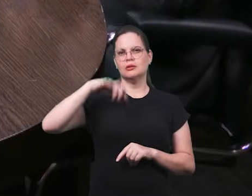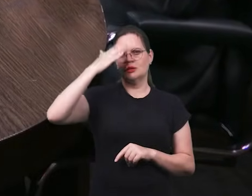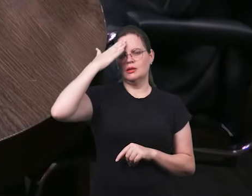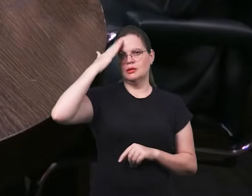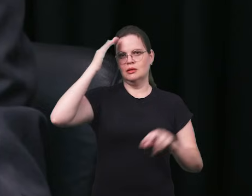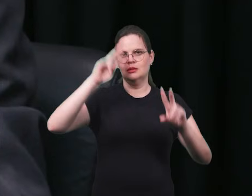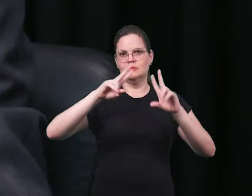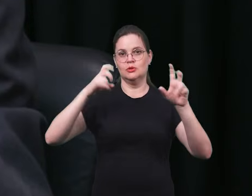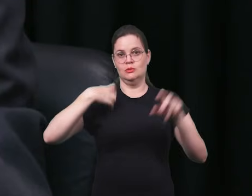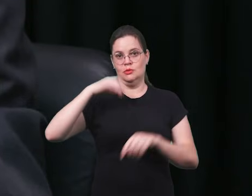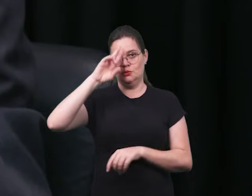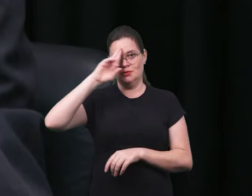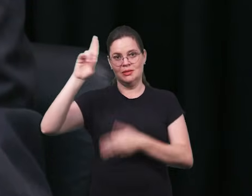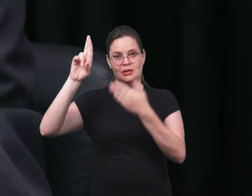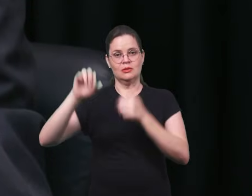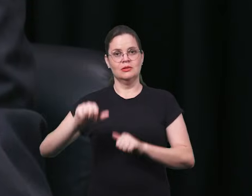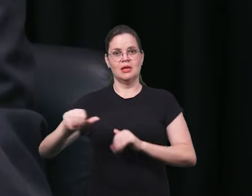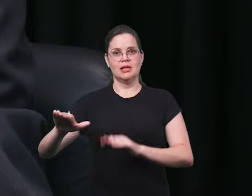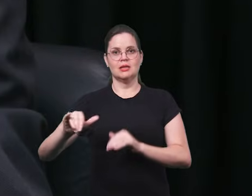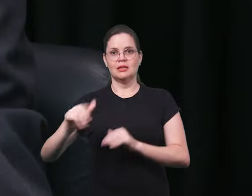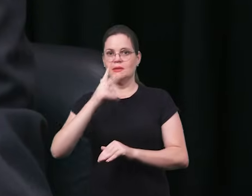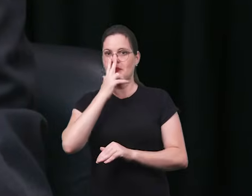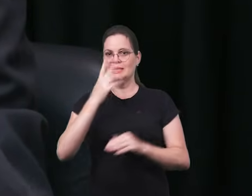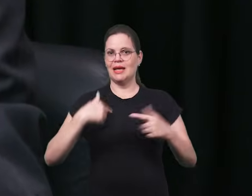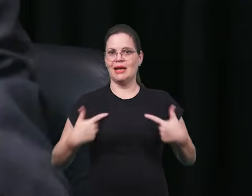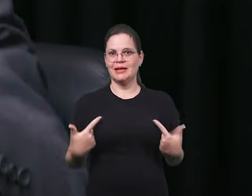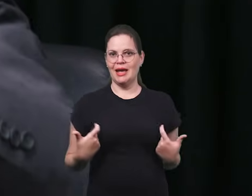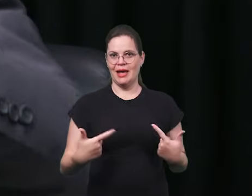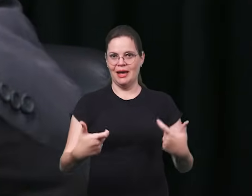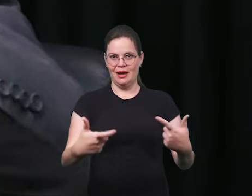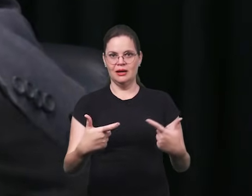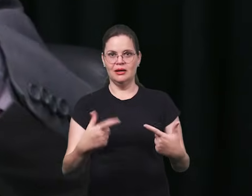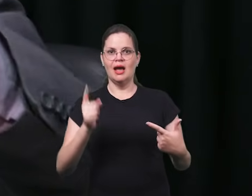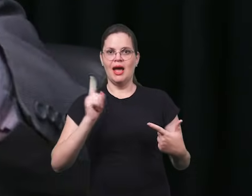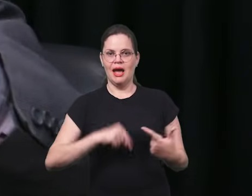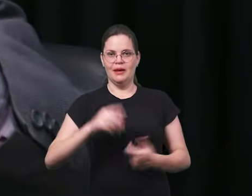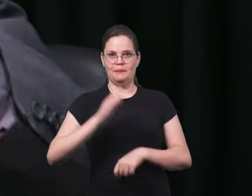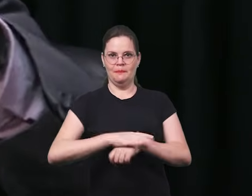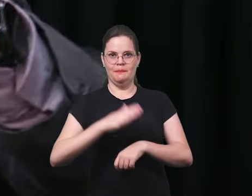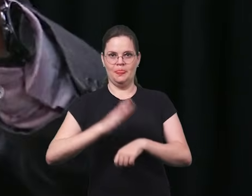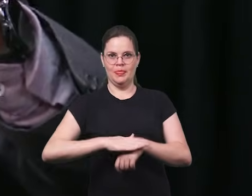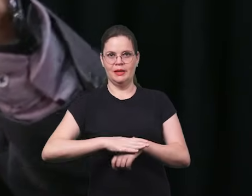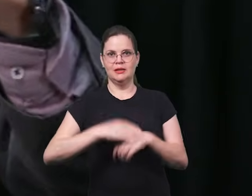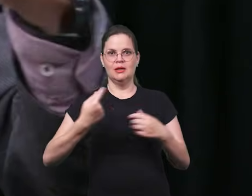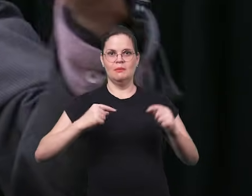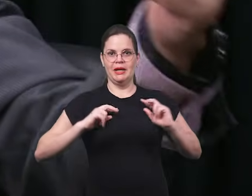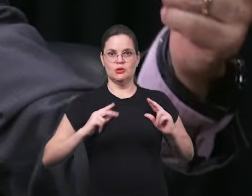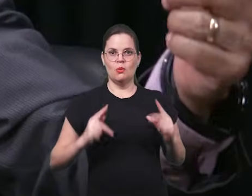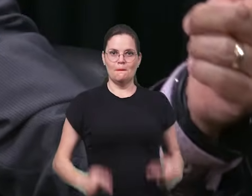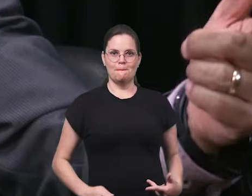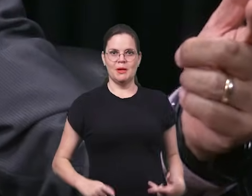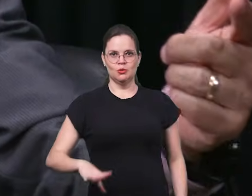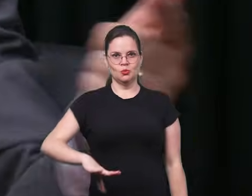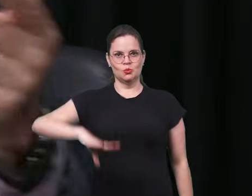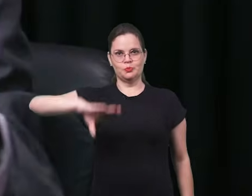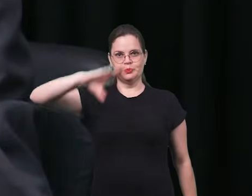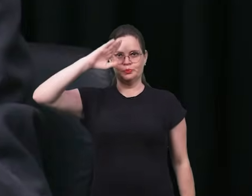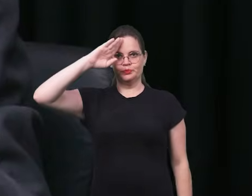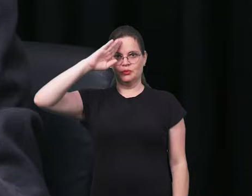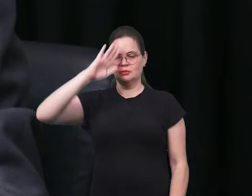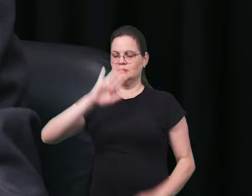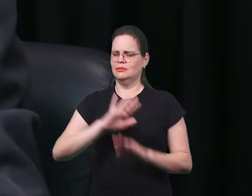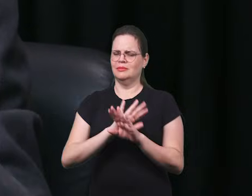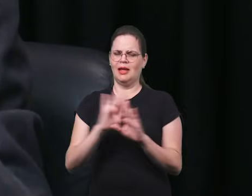dos Exércitos é o Senhor da guerra. Não, É o Senhor dos exércitos de soldados humanos, né? Mas